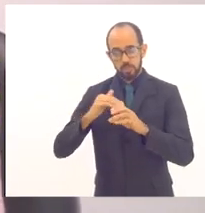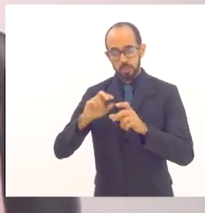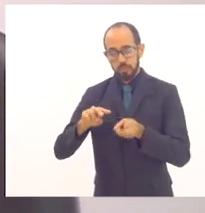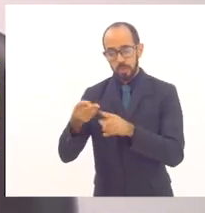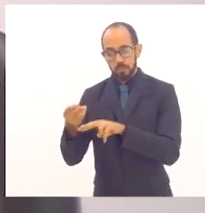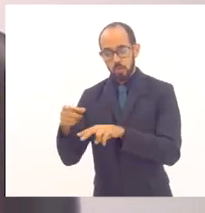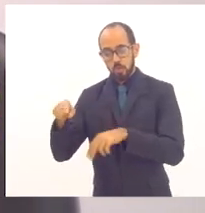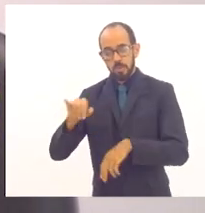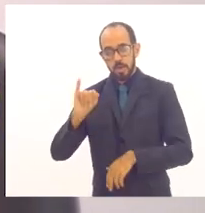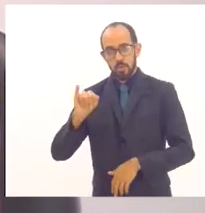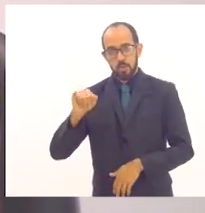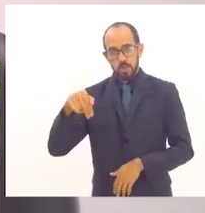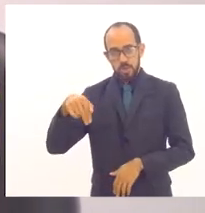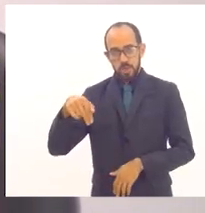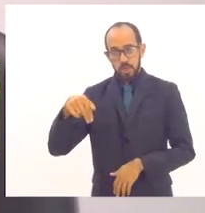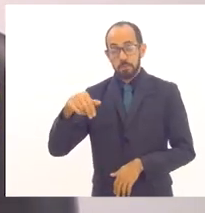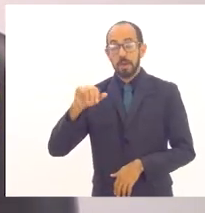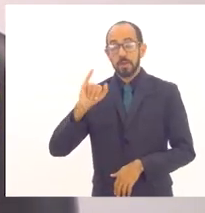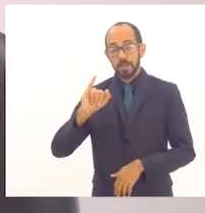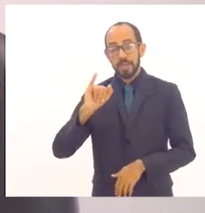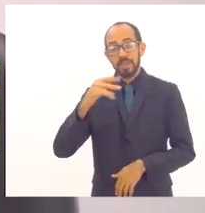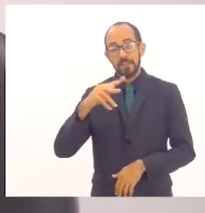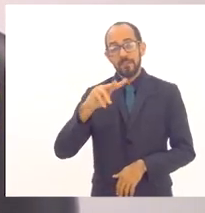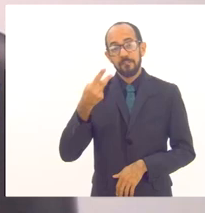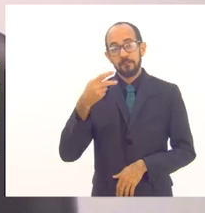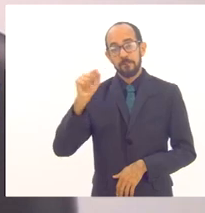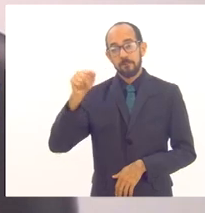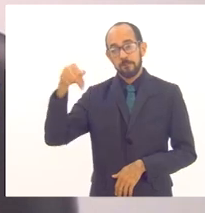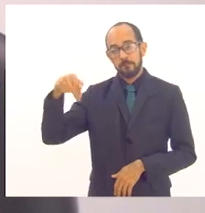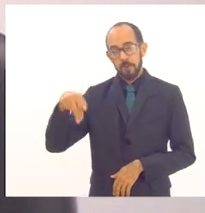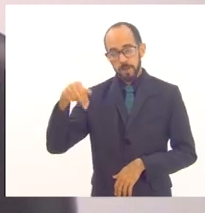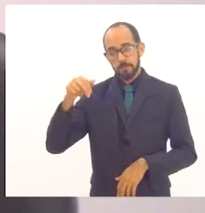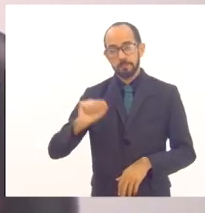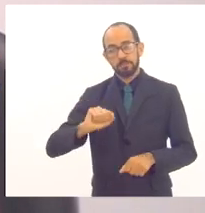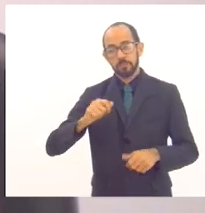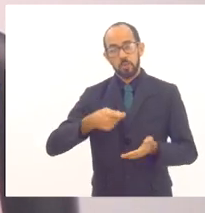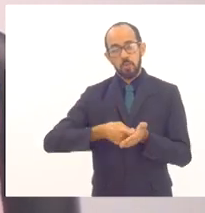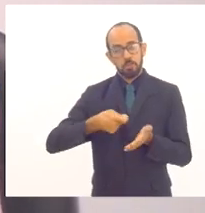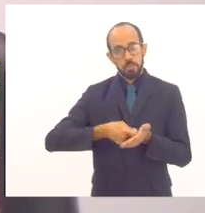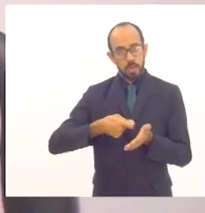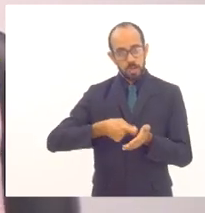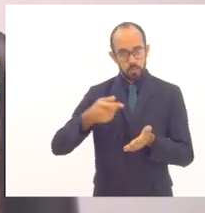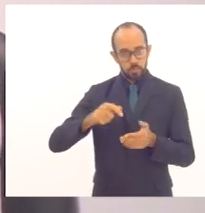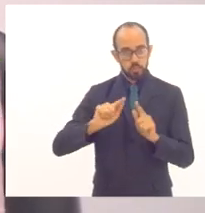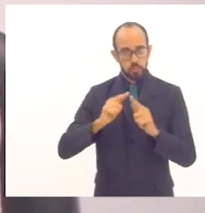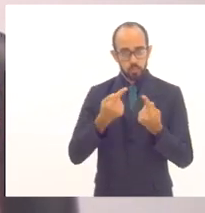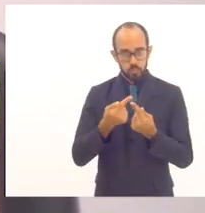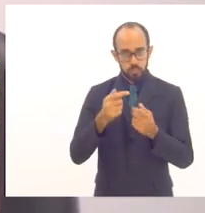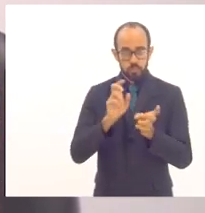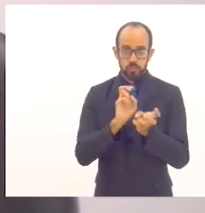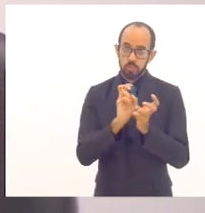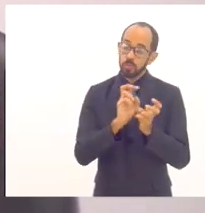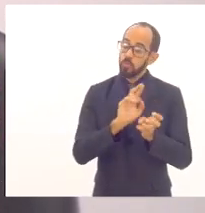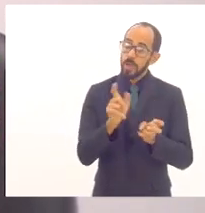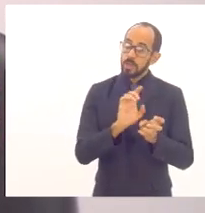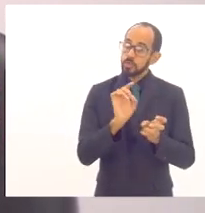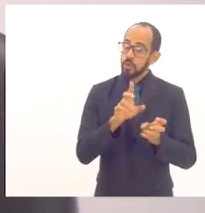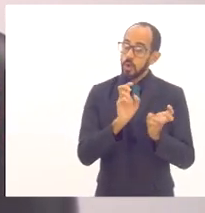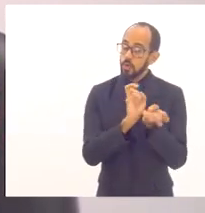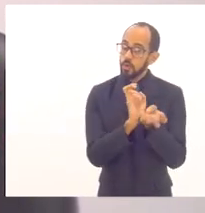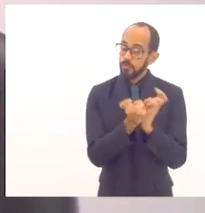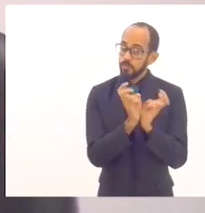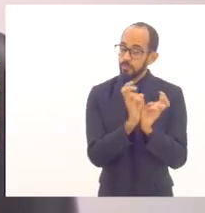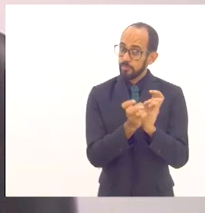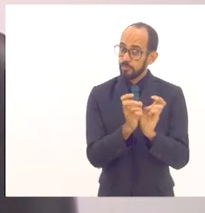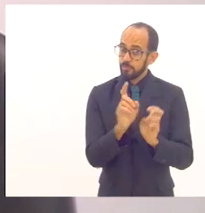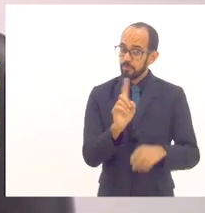cobrando ao IFAM que retorne os comitês de salvaguarda, os grupos de trabalho, porque não são apenas os capoeiristas que têm avidamente buscado o